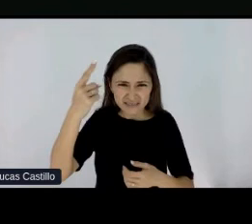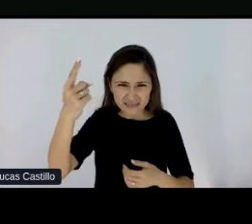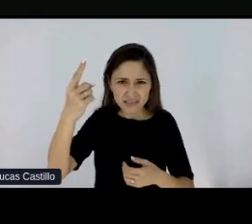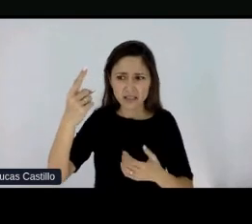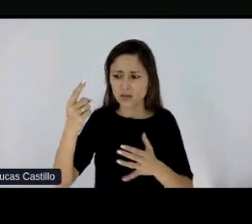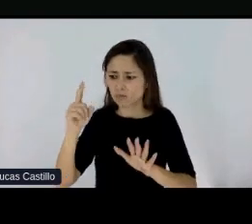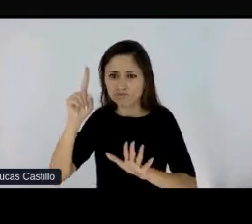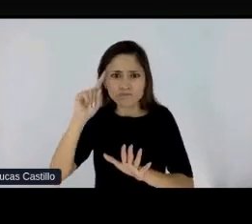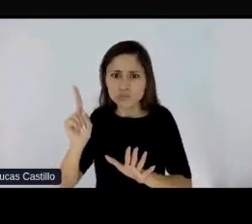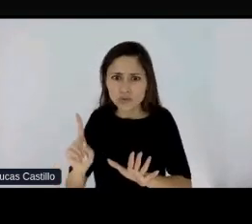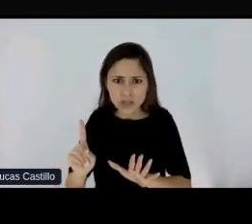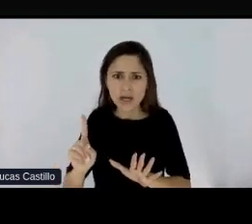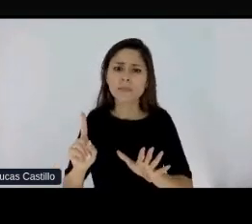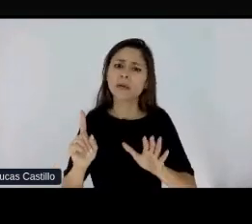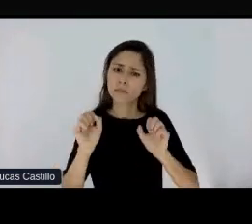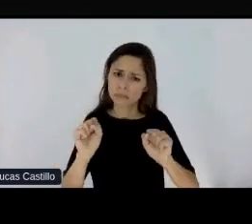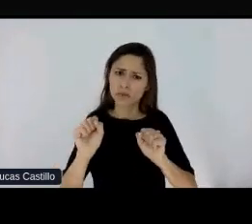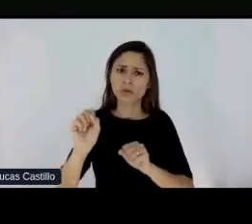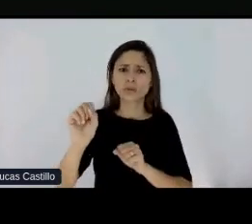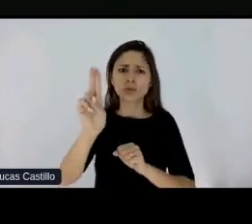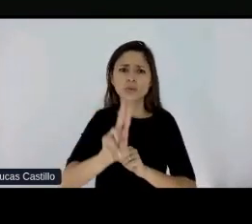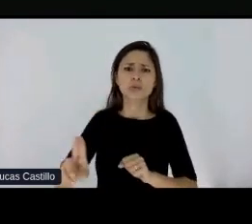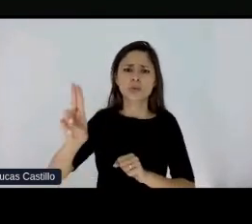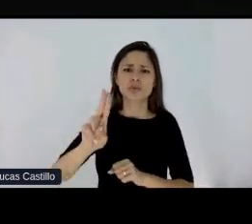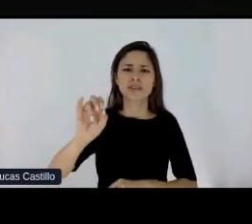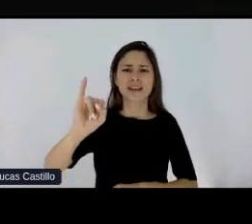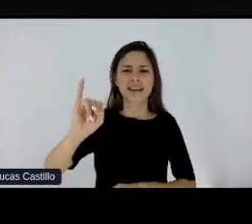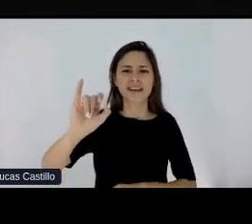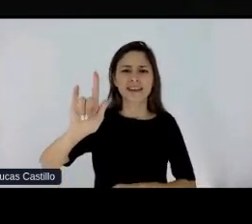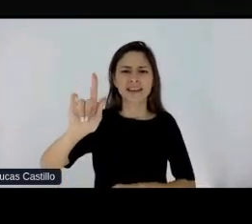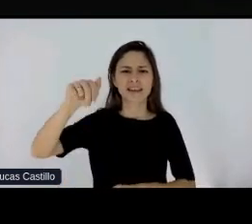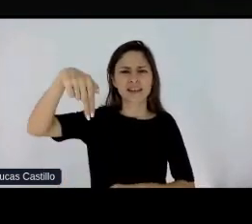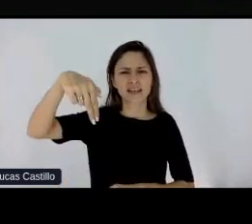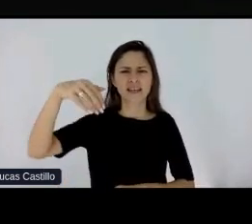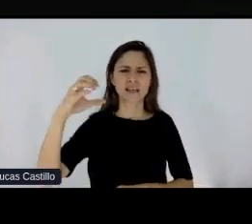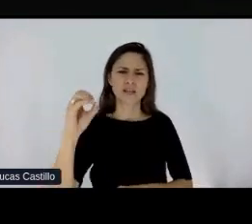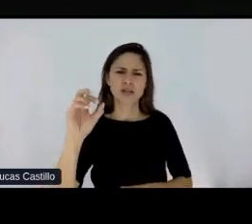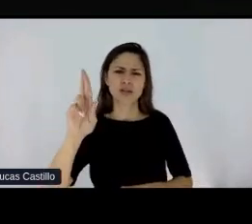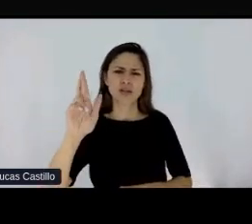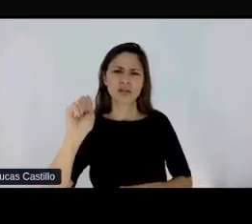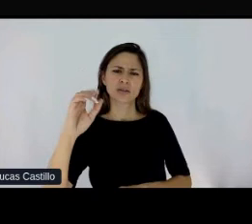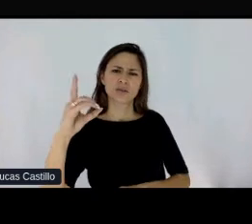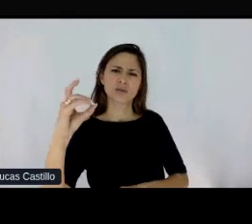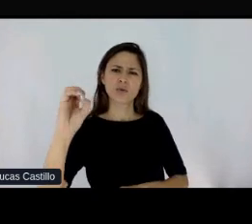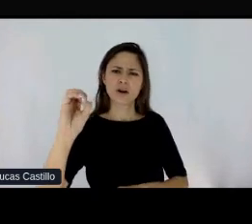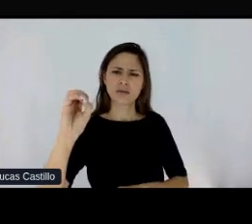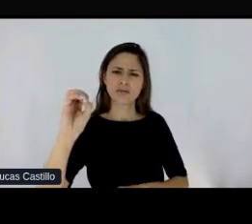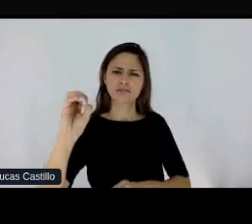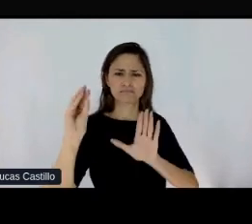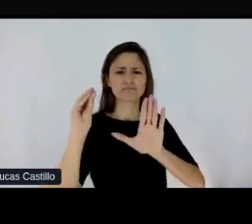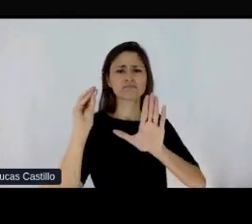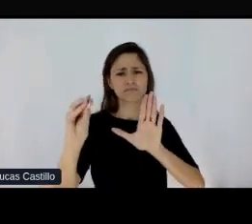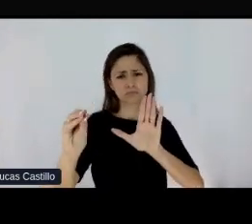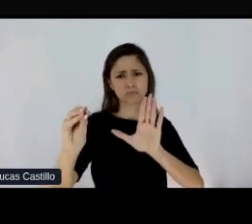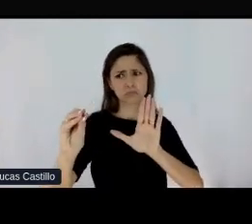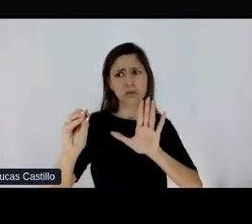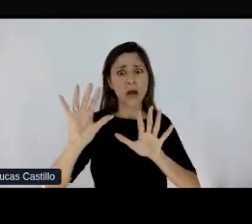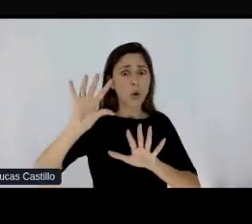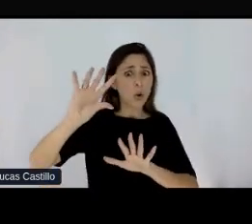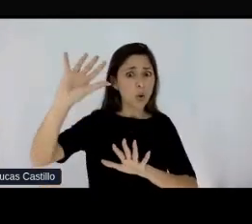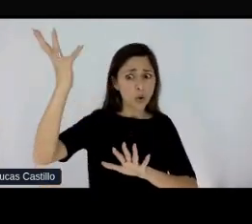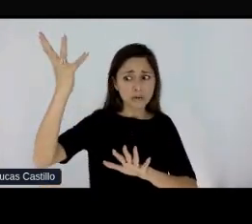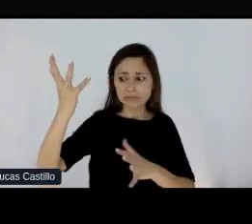ferimento, ou né, encontrou ali uma genitália ambígua, ou teve qualquer outro tipo de